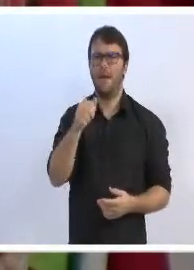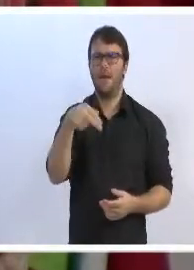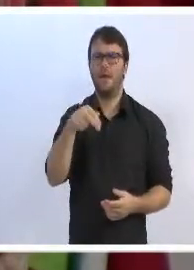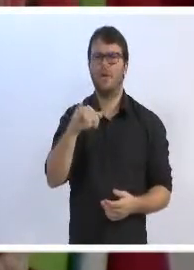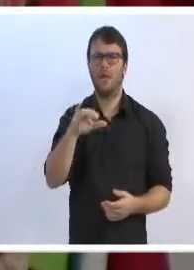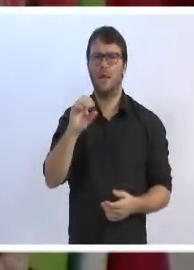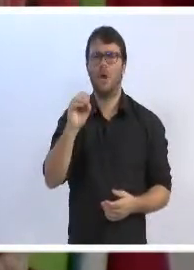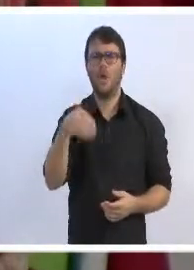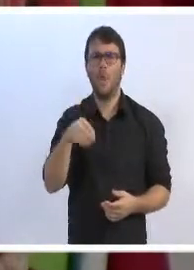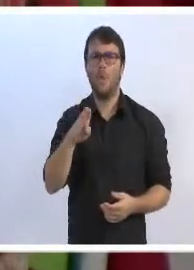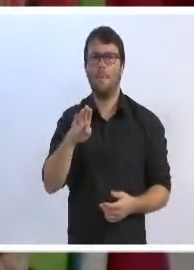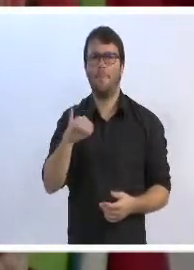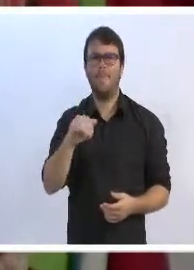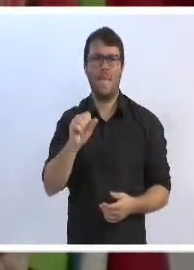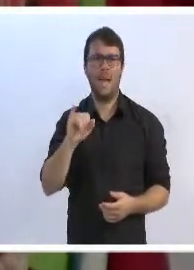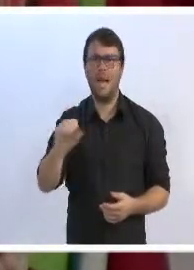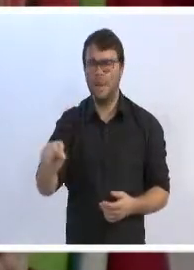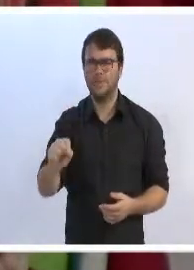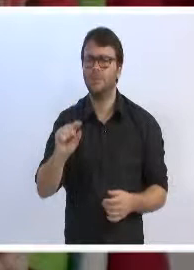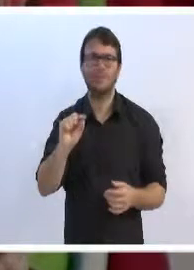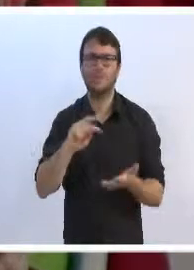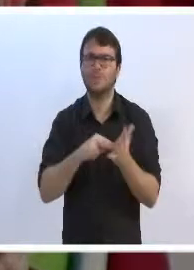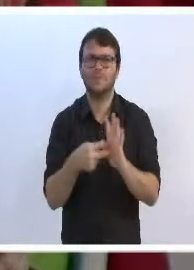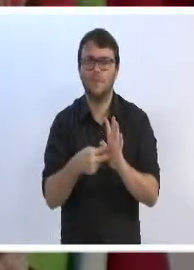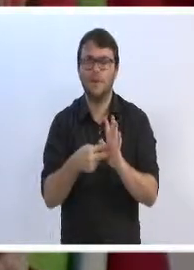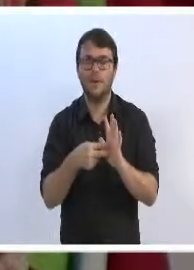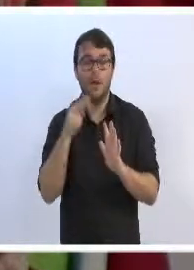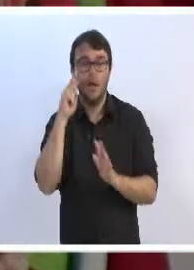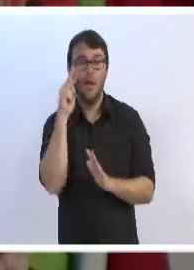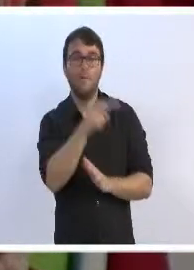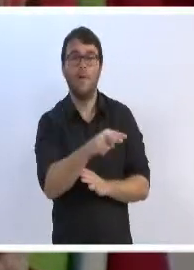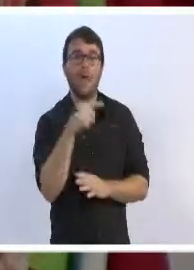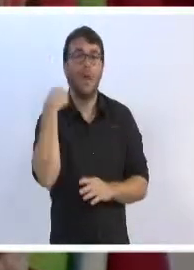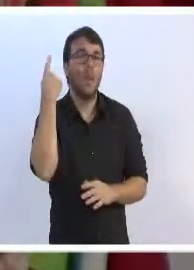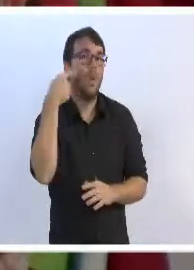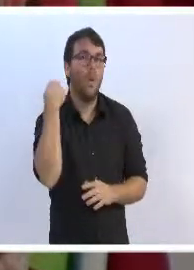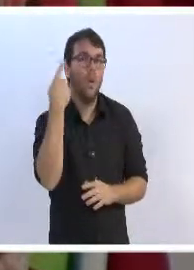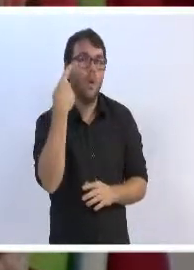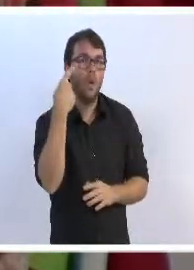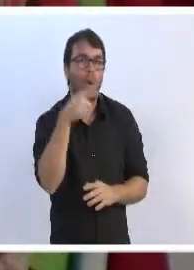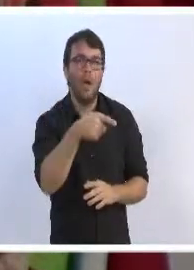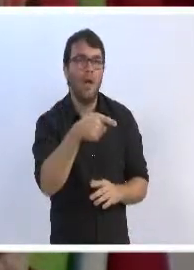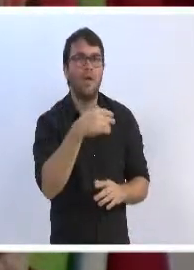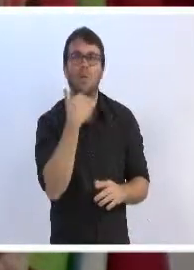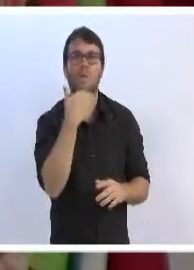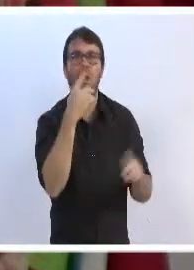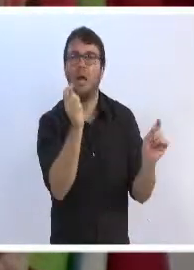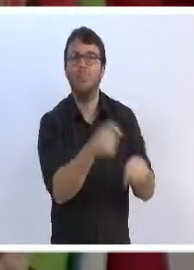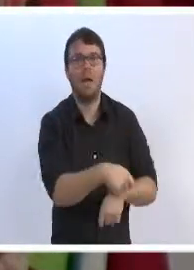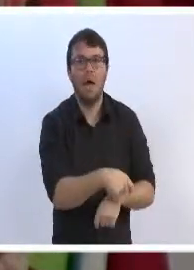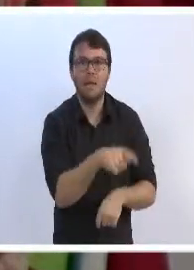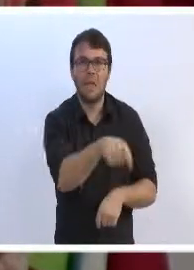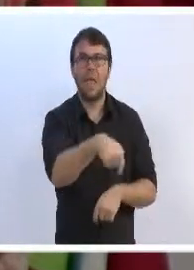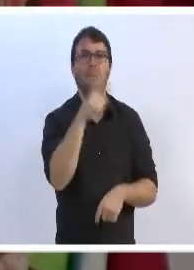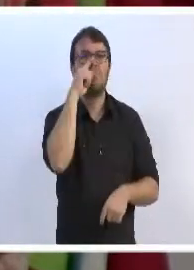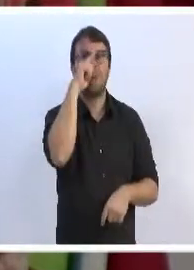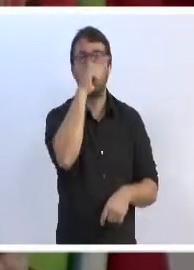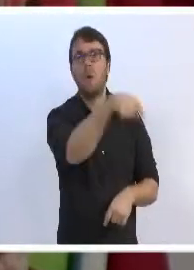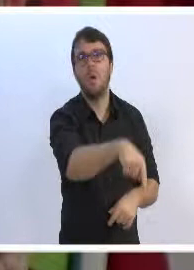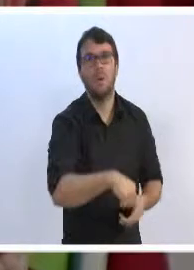vereador caminha era ver o louco como o incapaz e perigoso